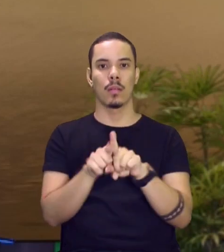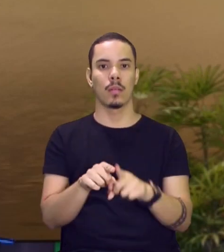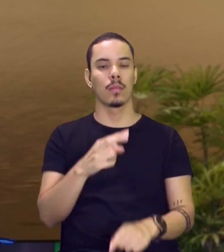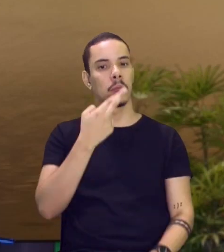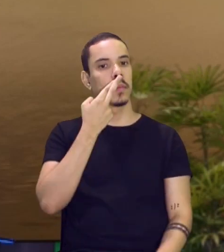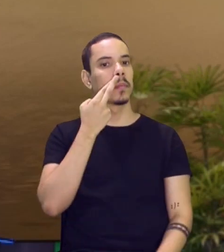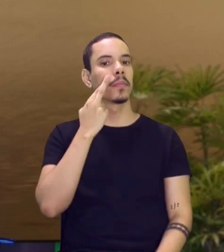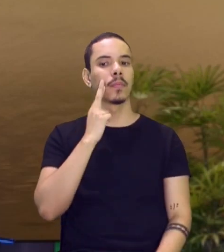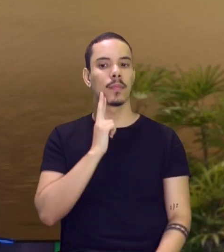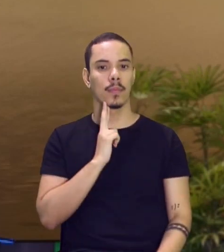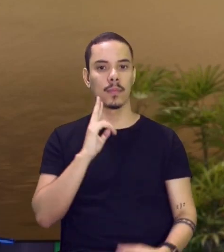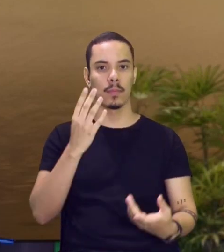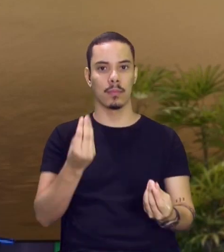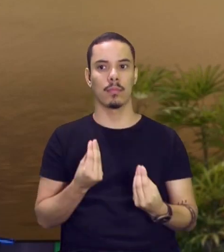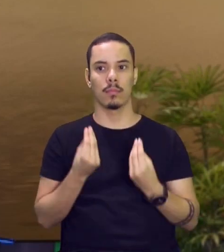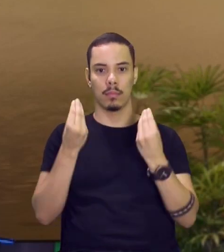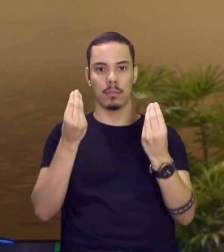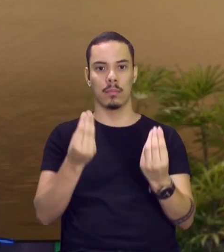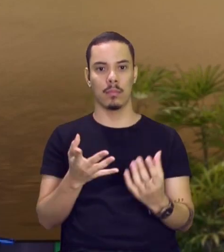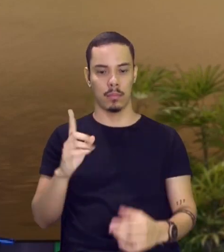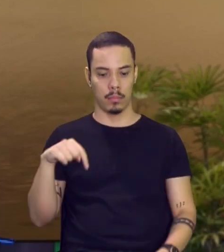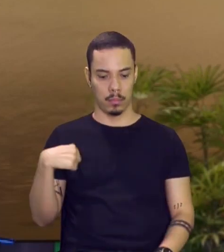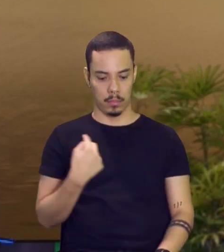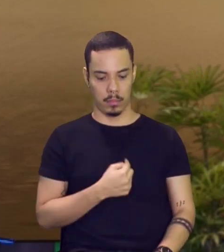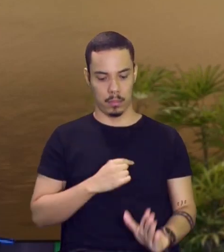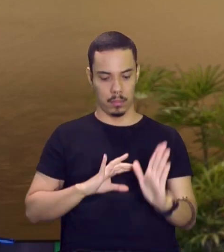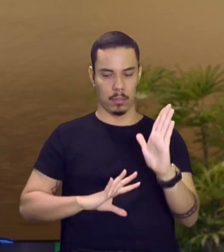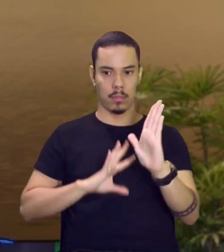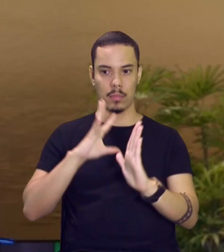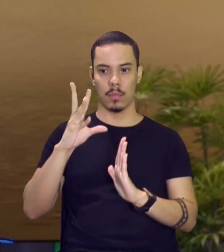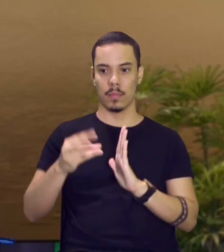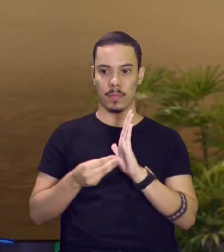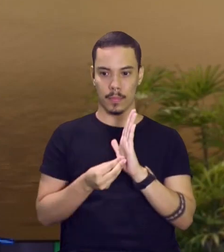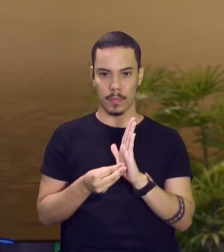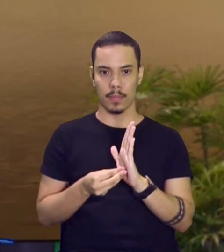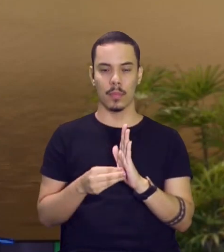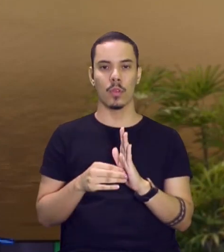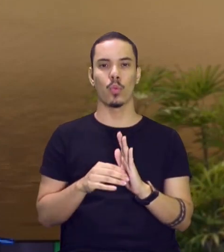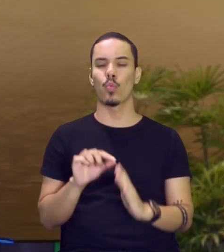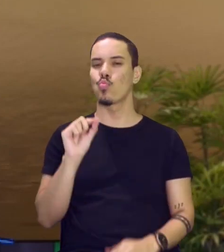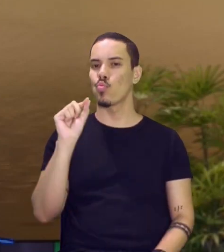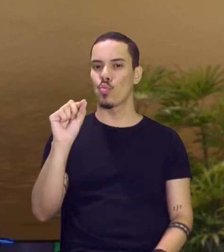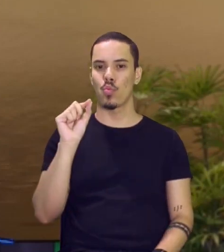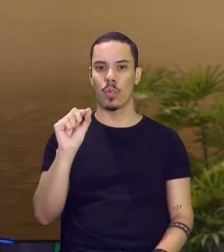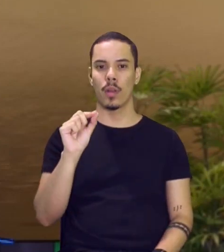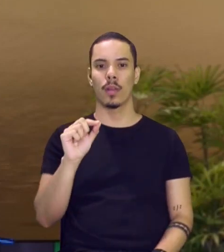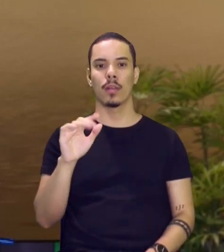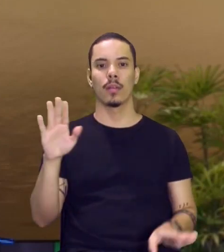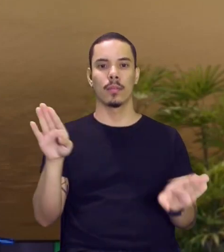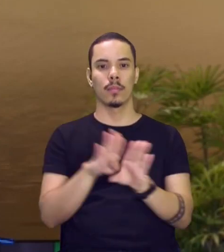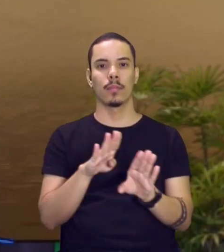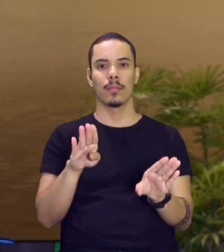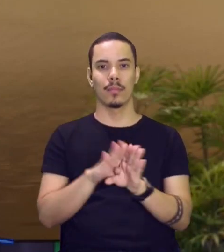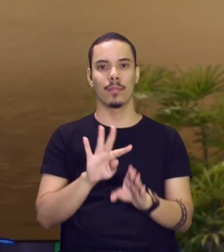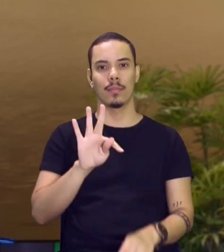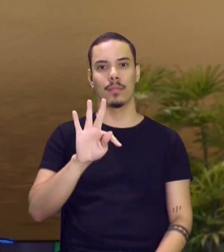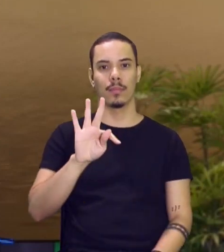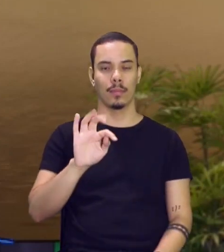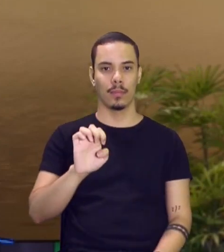trouxe para essa Amazônia Ocidental a linha do